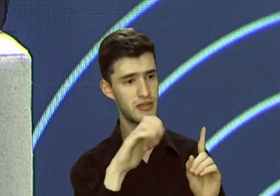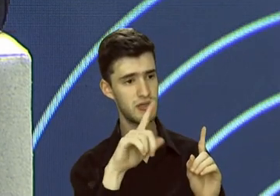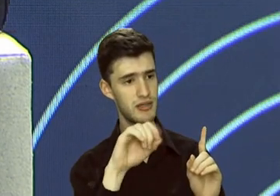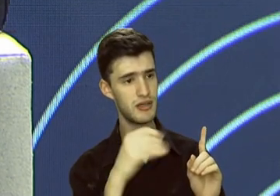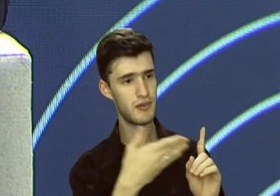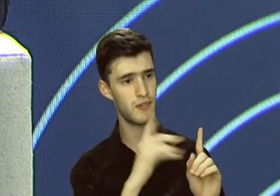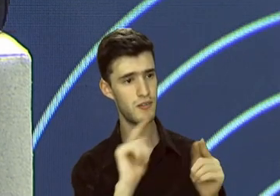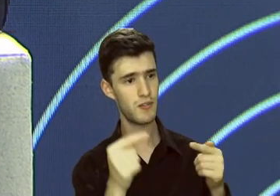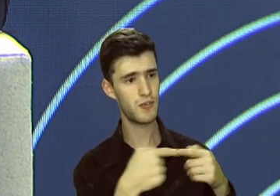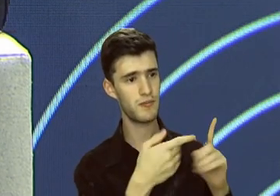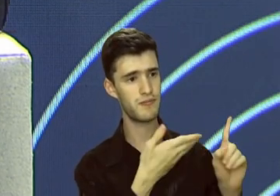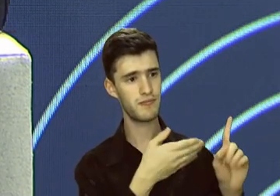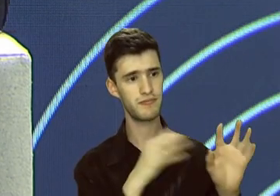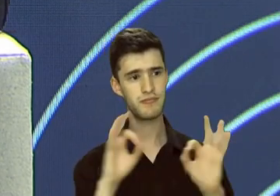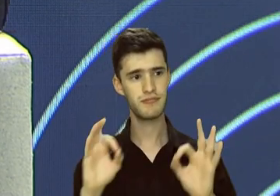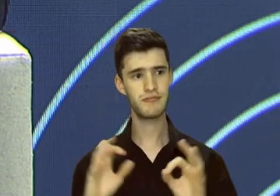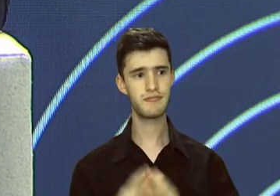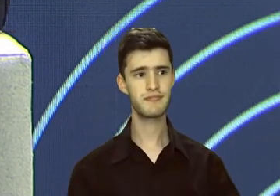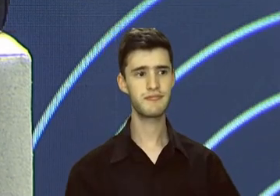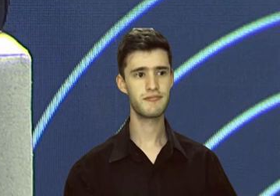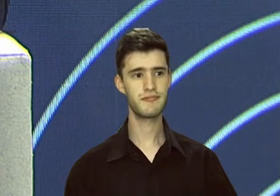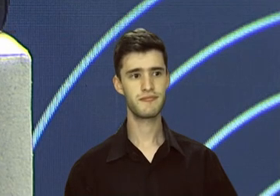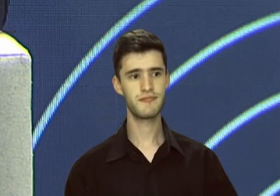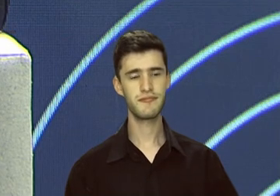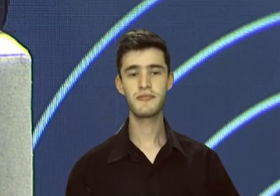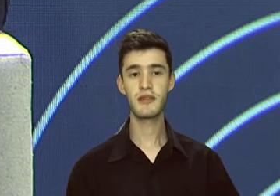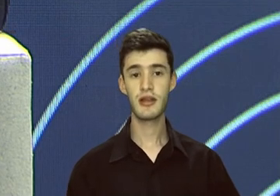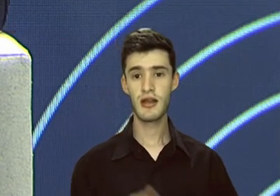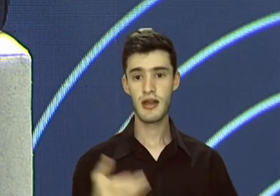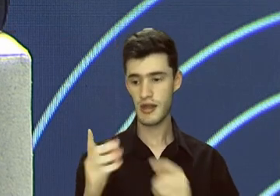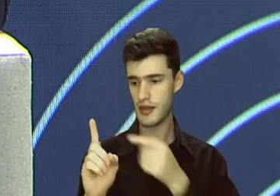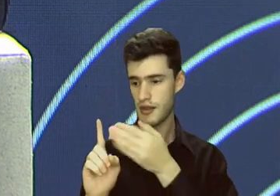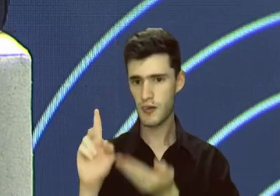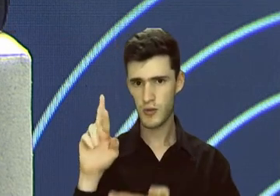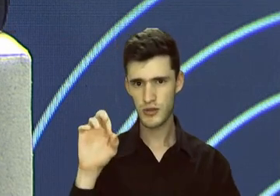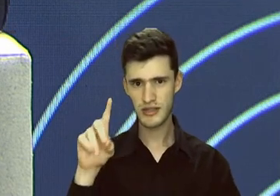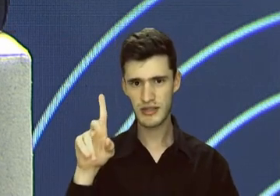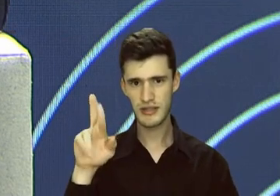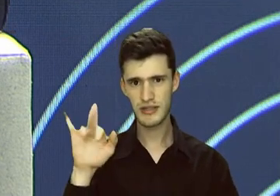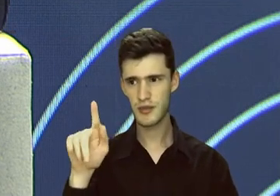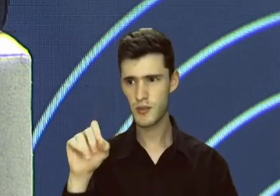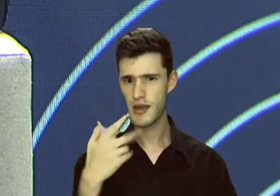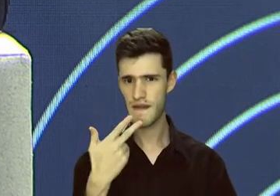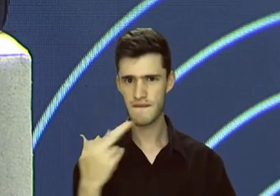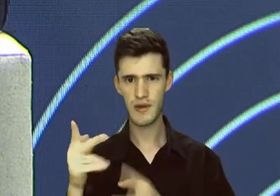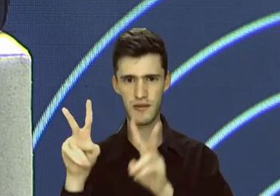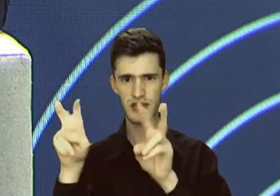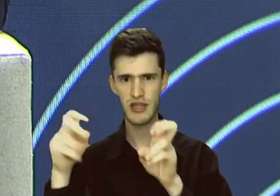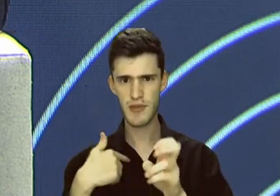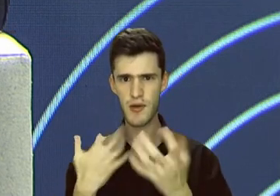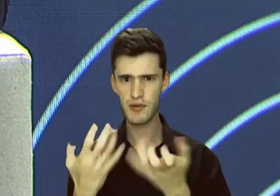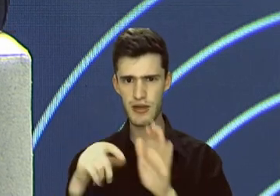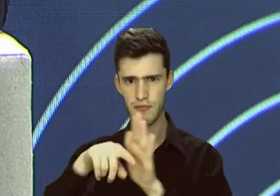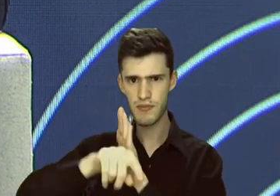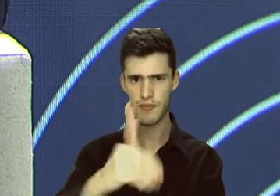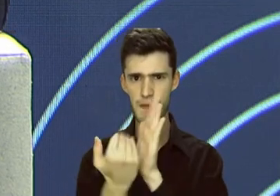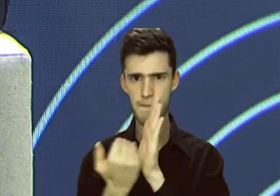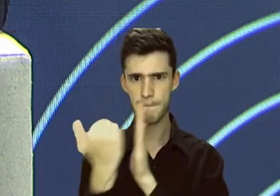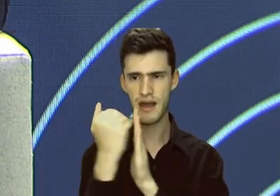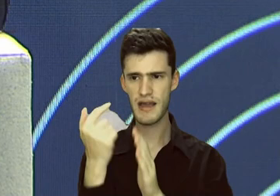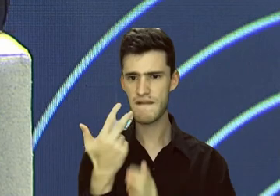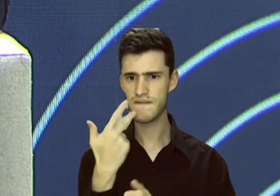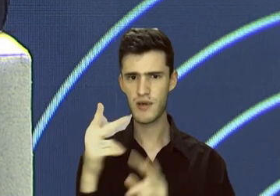o Rodrigo Dantas ele ele tocou num assunto aqui que eu até queria aprofundar um pouquinho sobre a questão do salário né